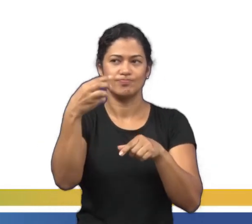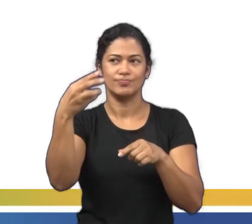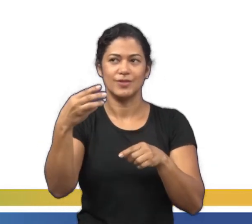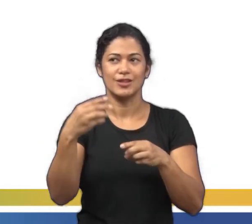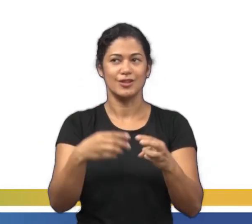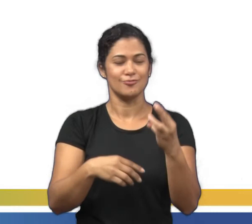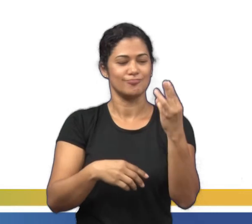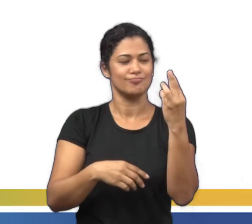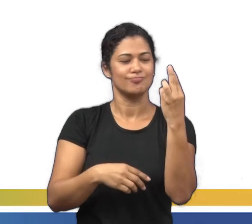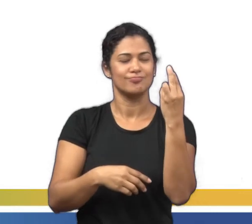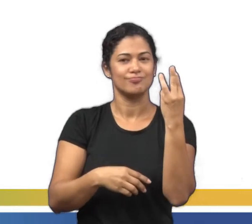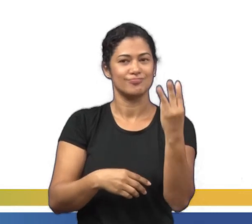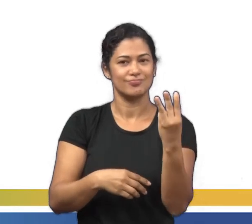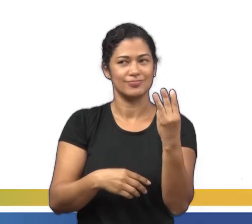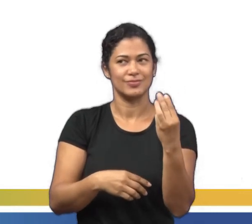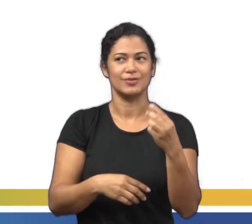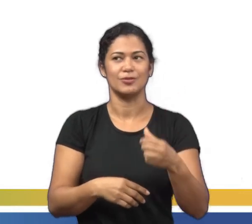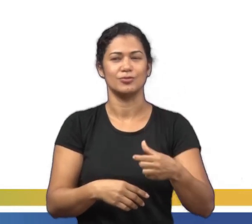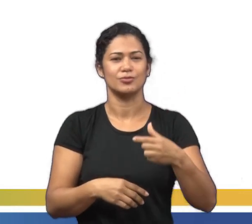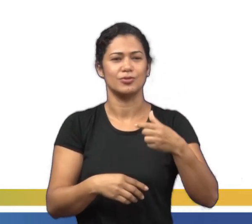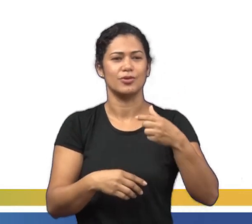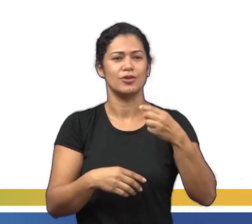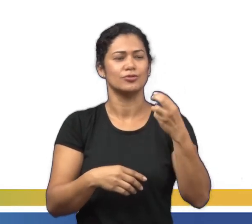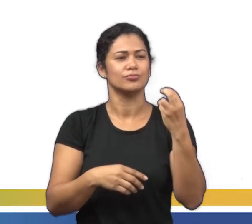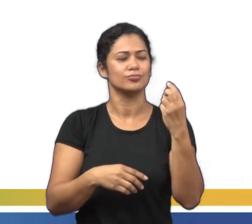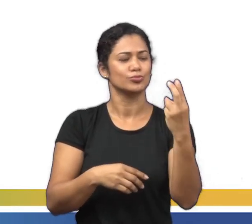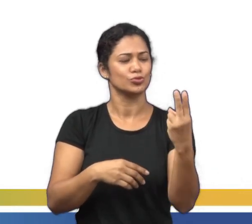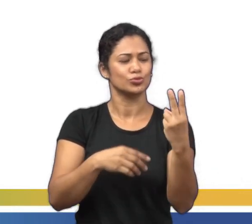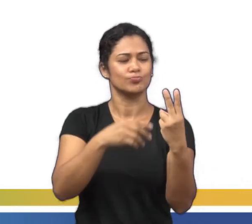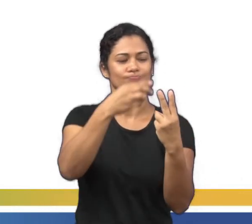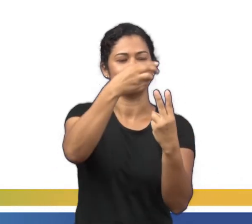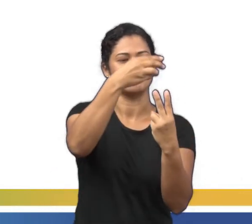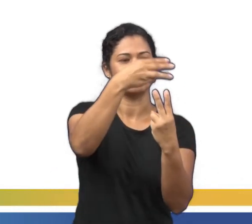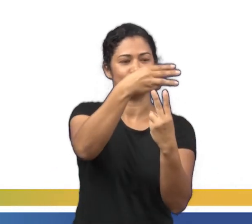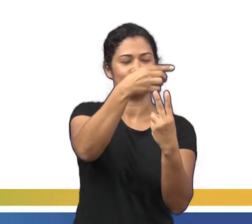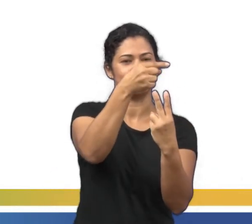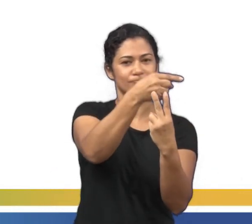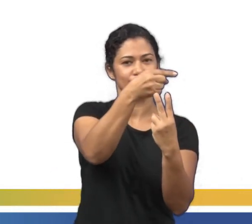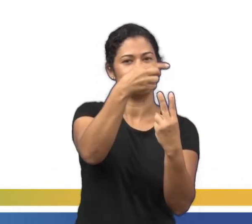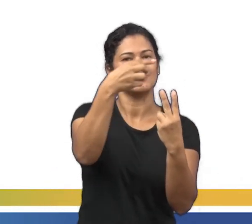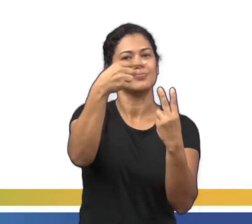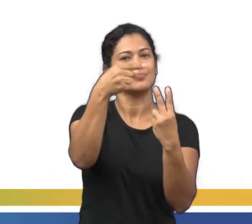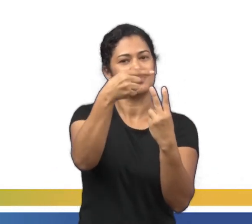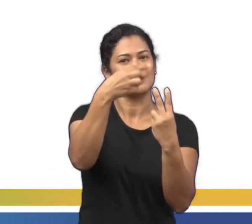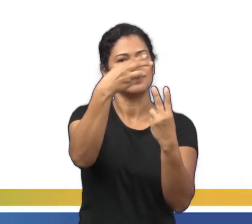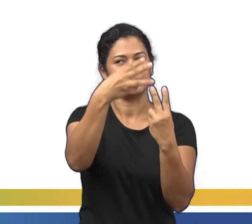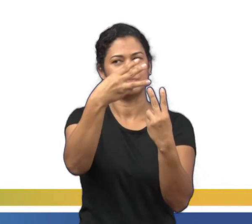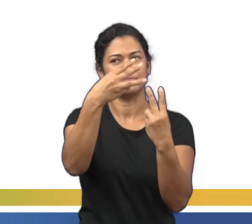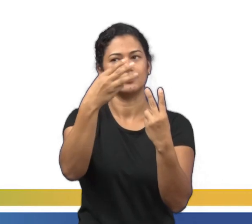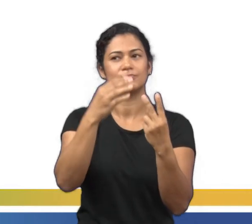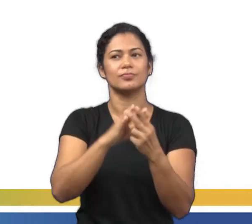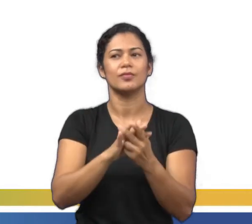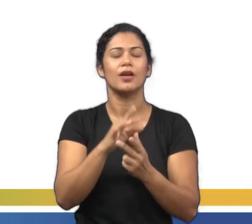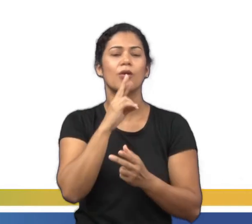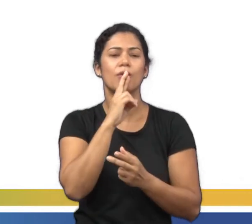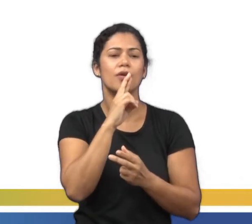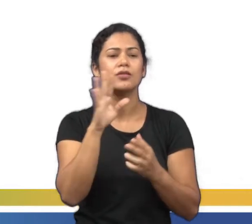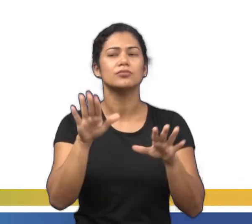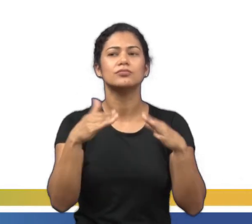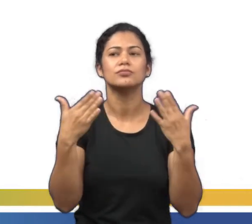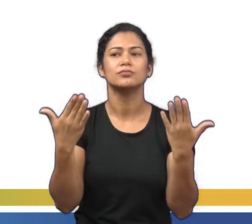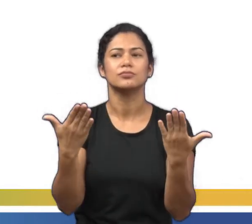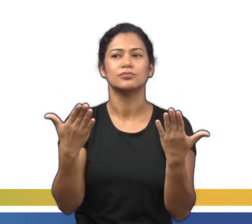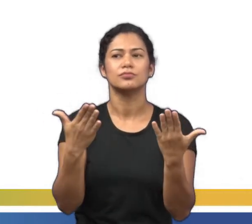fazer o meu menos 3 duas vezes. Menos 3 vezes menos 3, que vai ficar mais